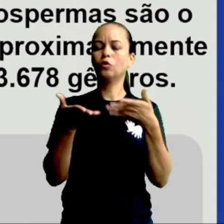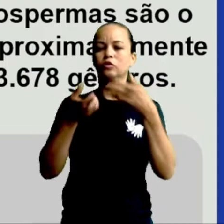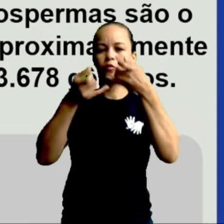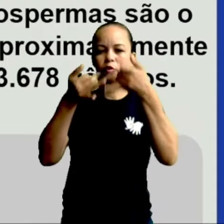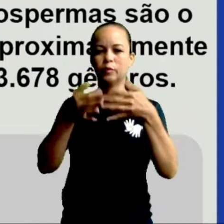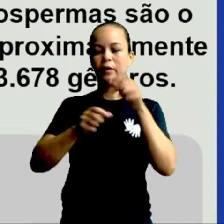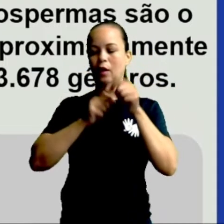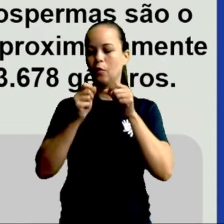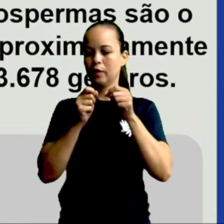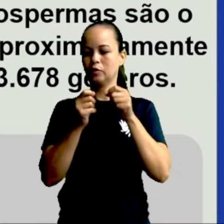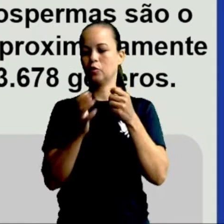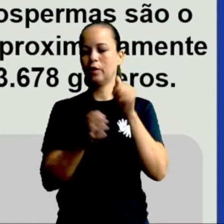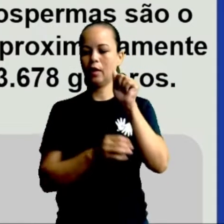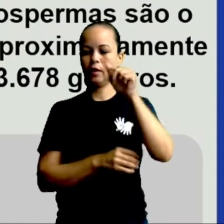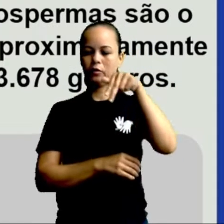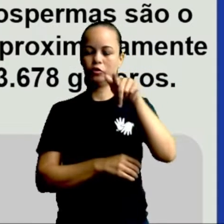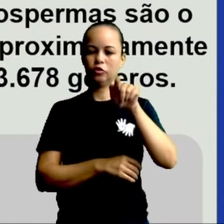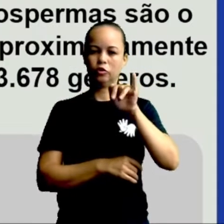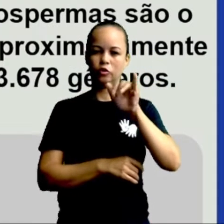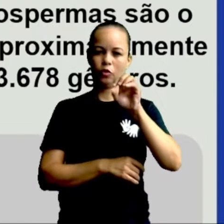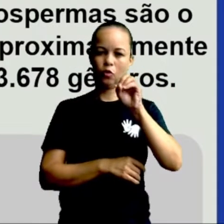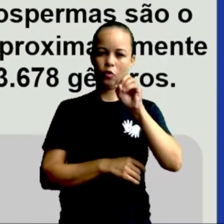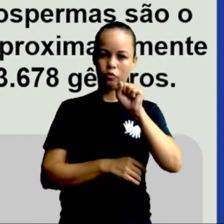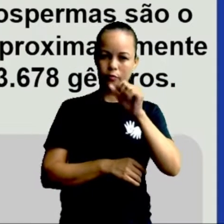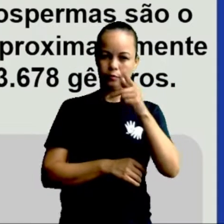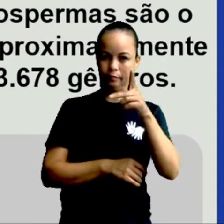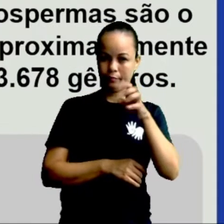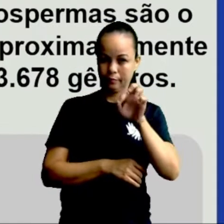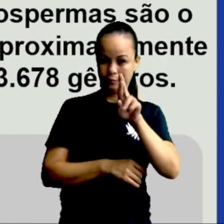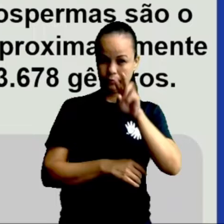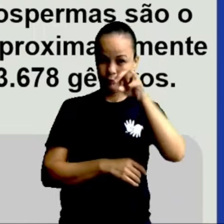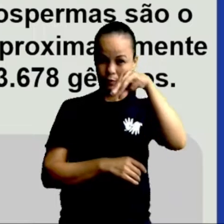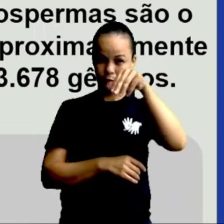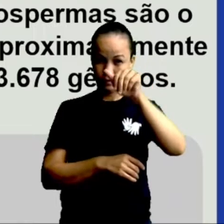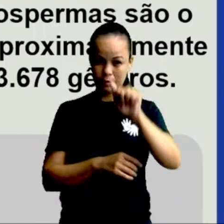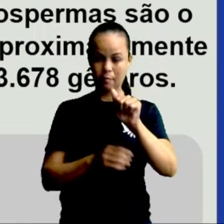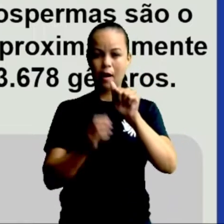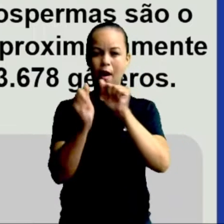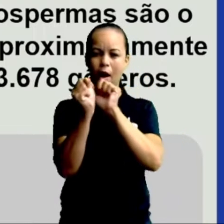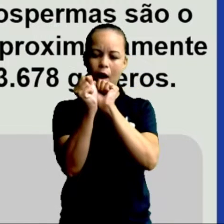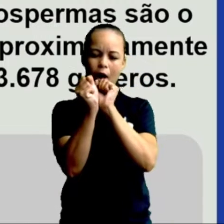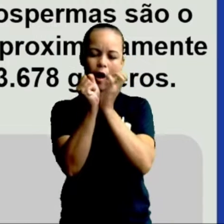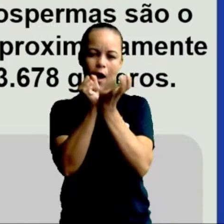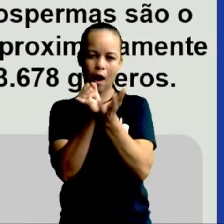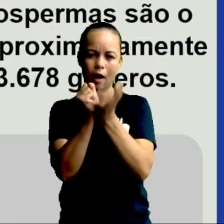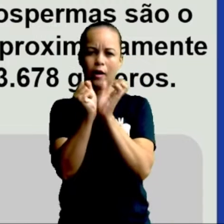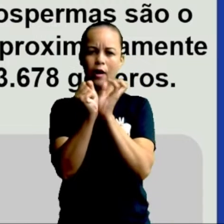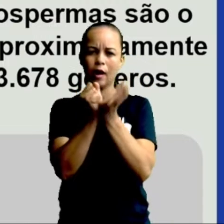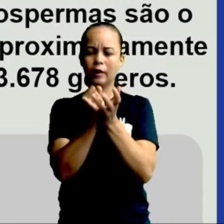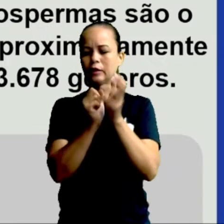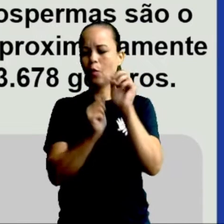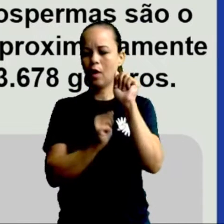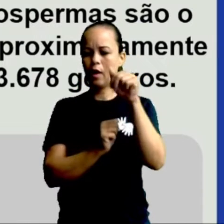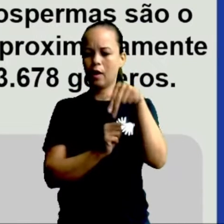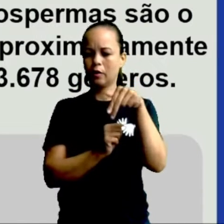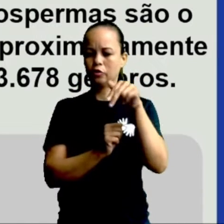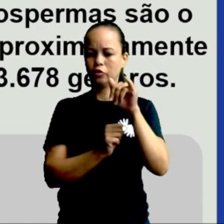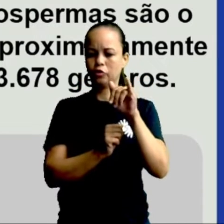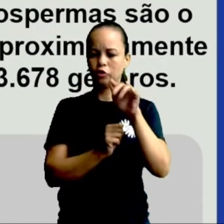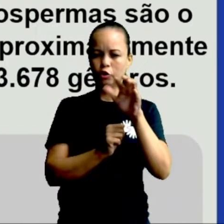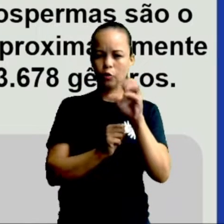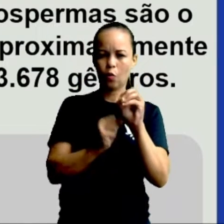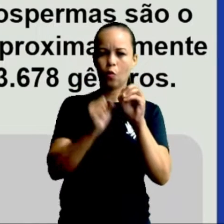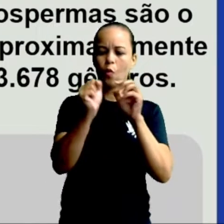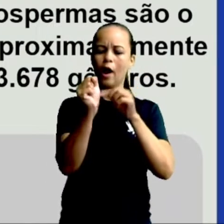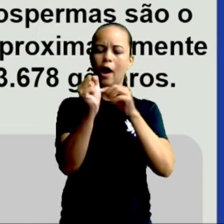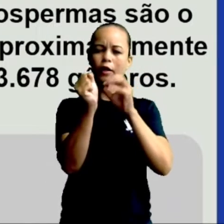as angiospermas. Então lembra que essa palavra, esse termo, esse prefixo angio, quer dizer o quê? Urna, sacola. E esperma quer